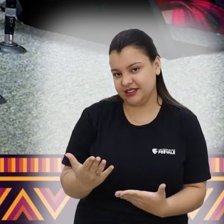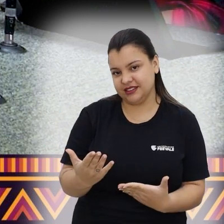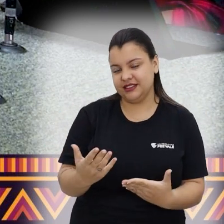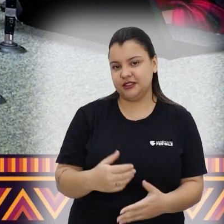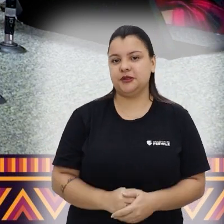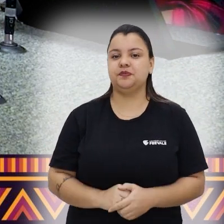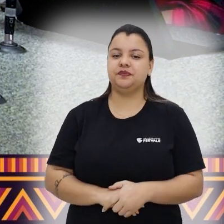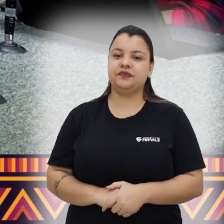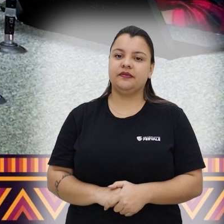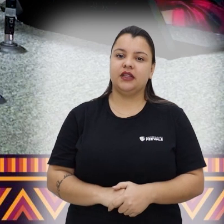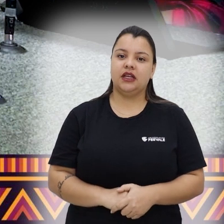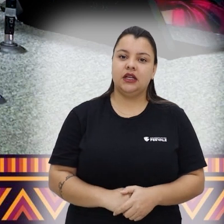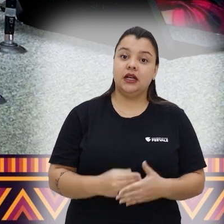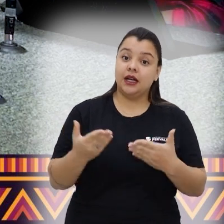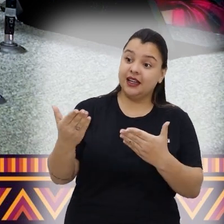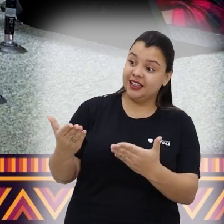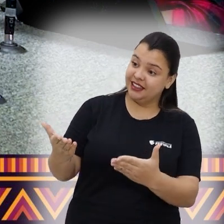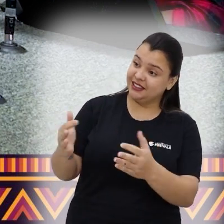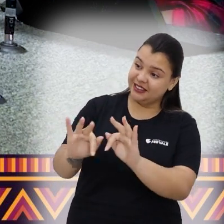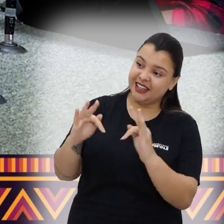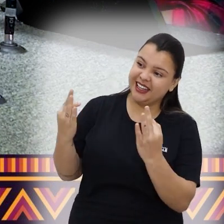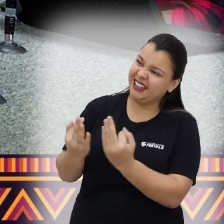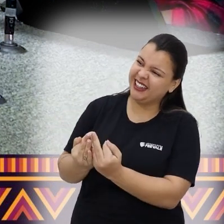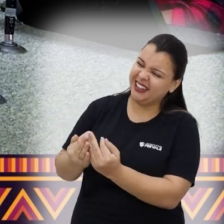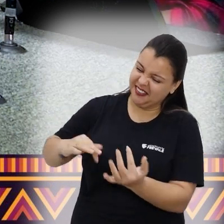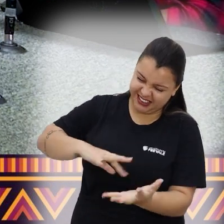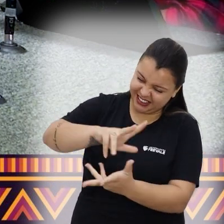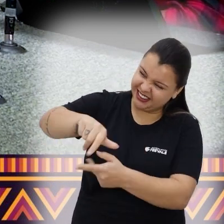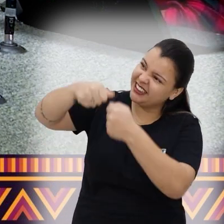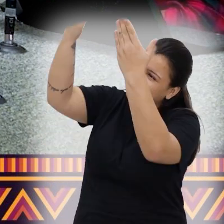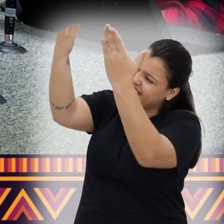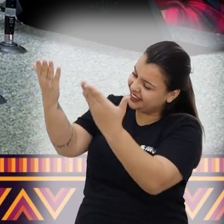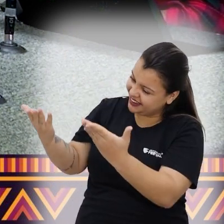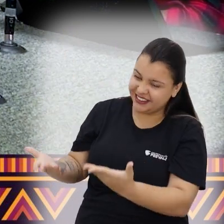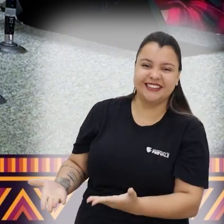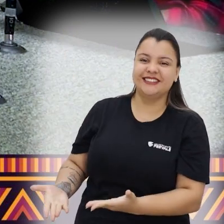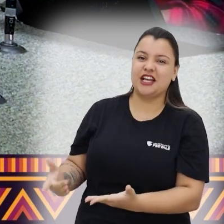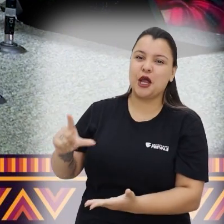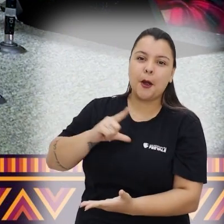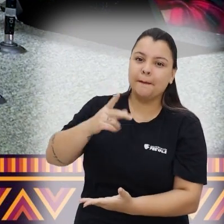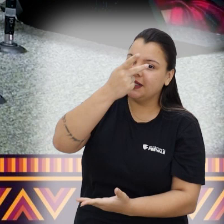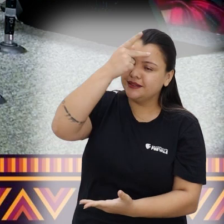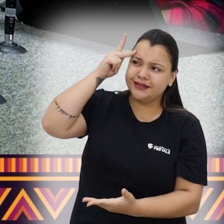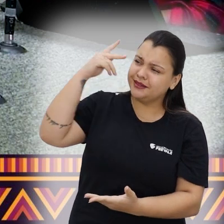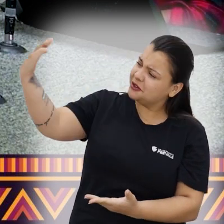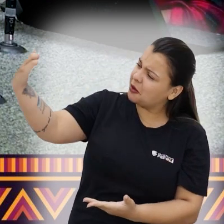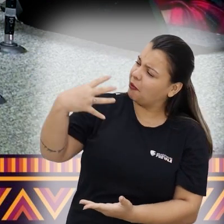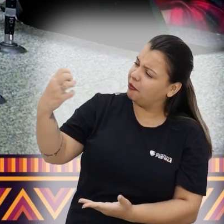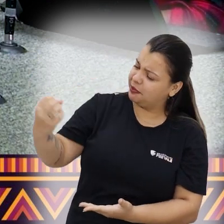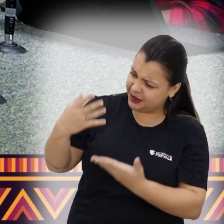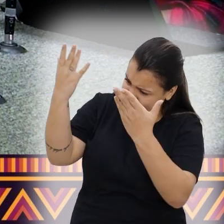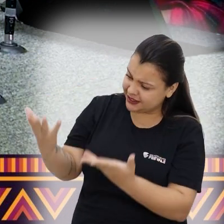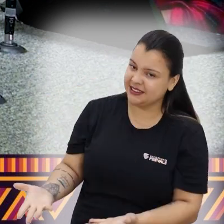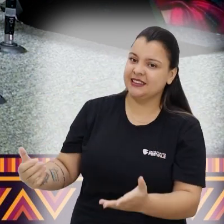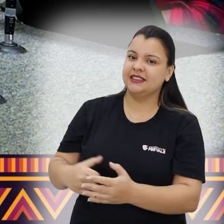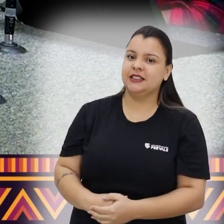agradecer pelos teus pais terem te colocado no mundo para existir essa pessoa, para ensinar, tá aqui, né,